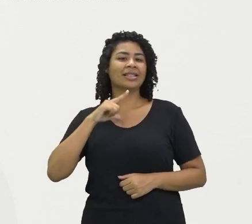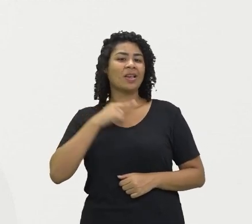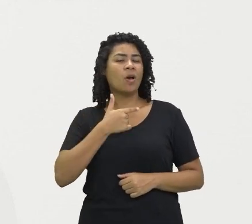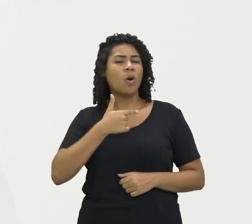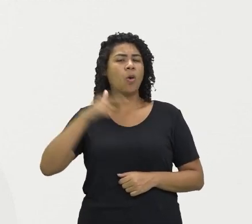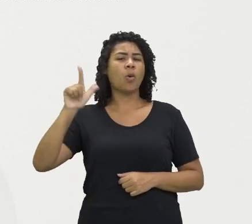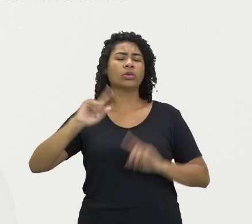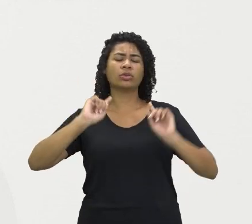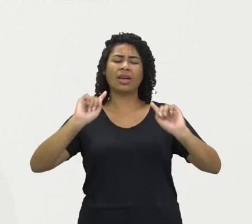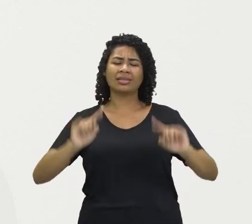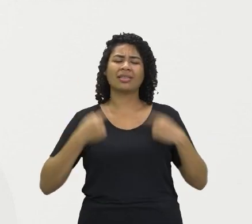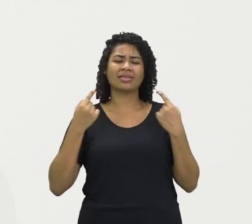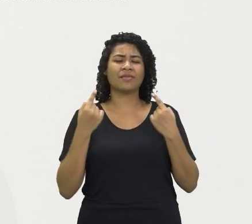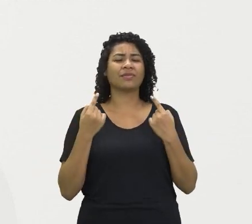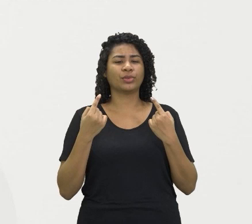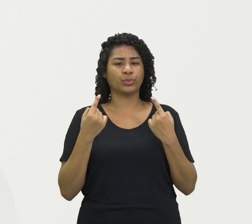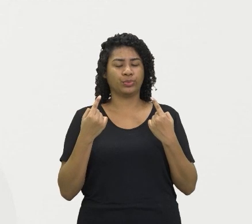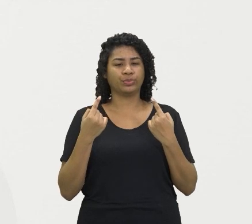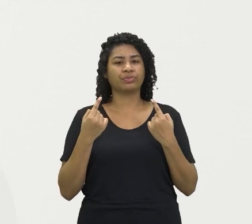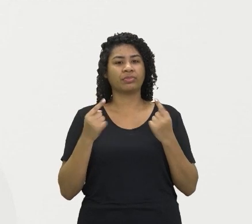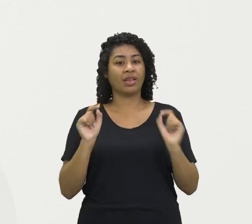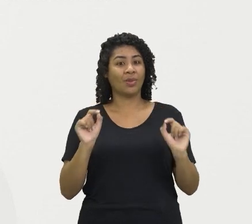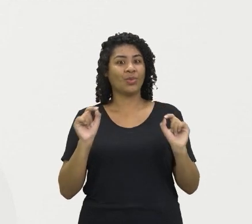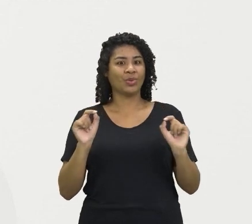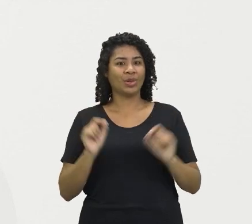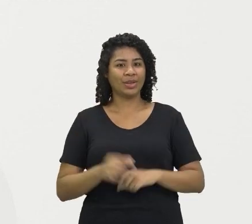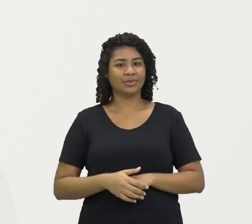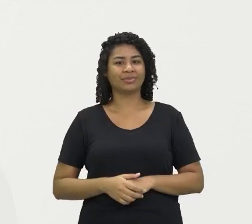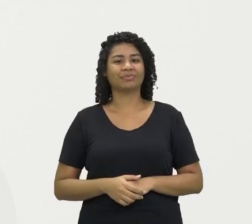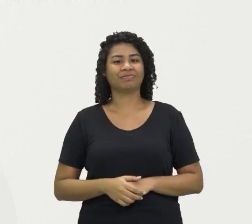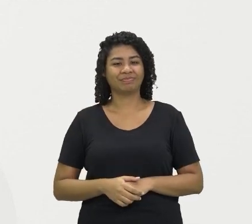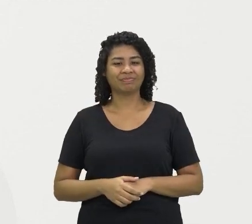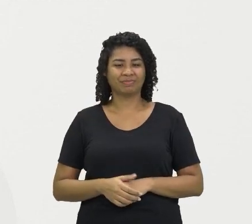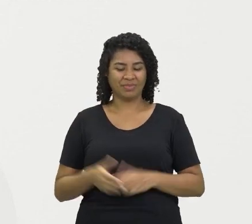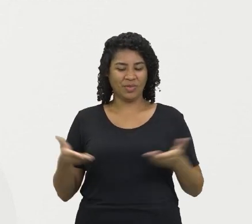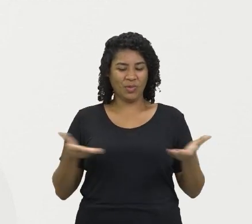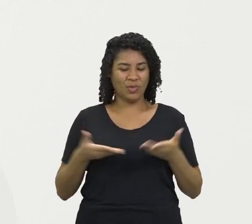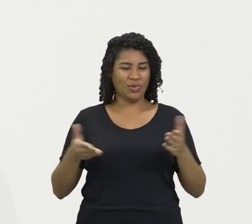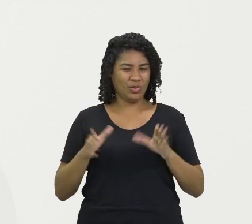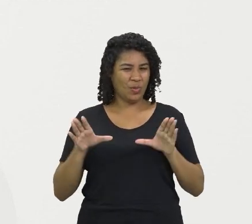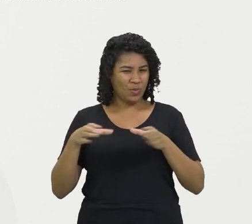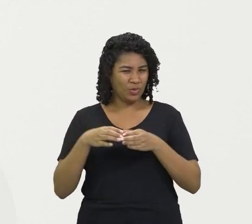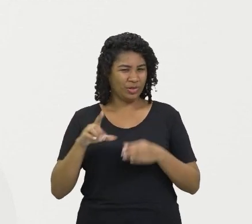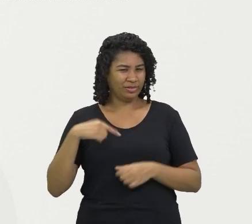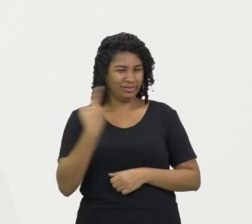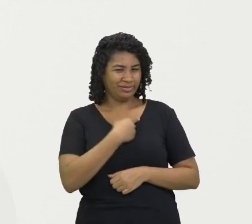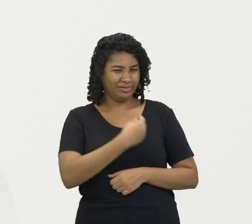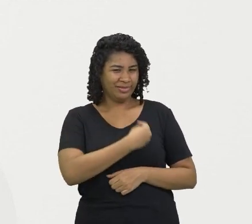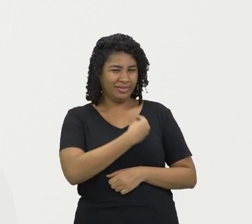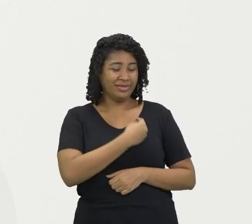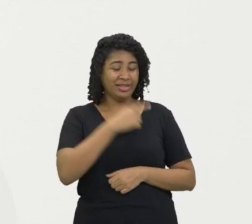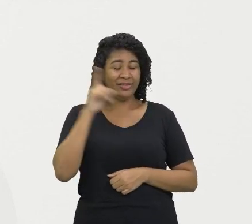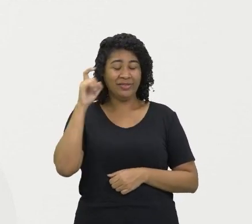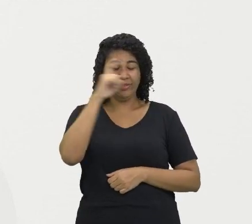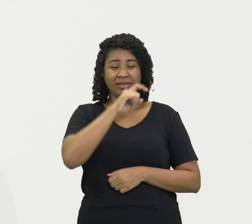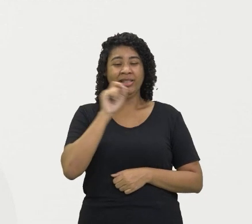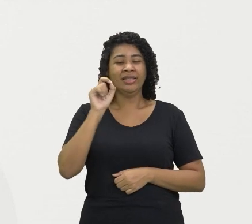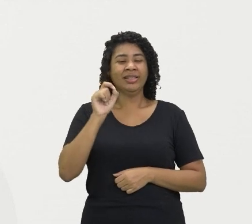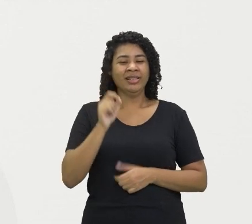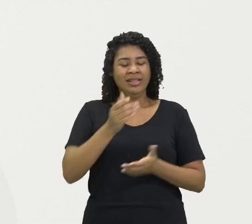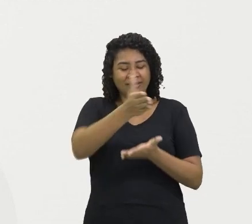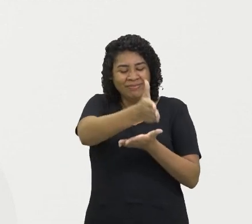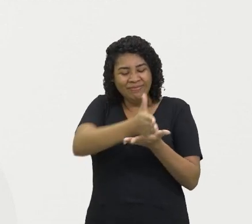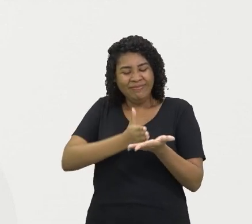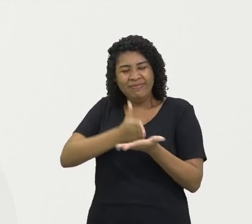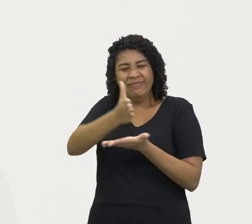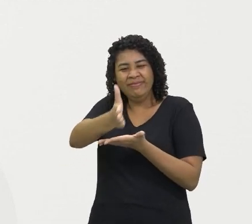grande desafio, que é muito difícil para nossas comunidades, é a partilha. E aqui,